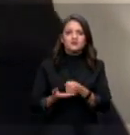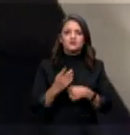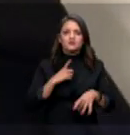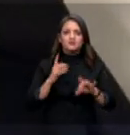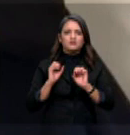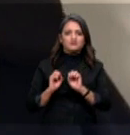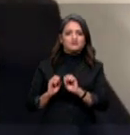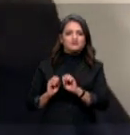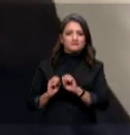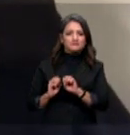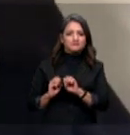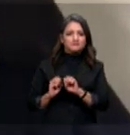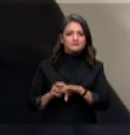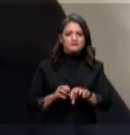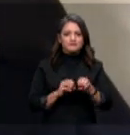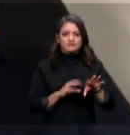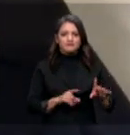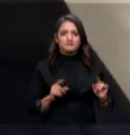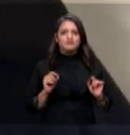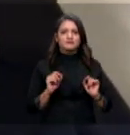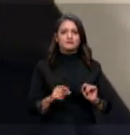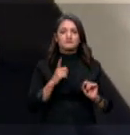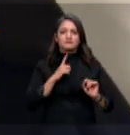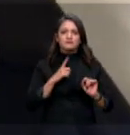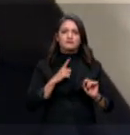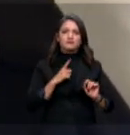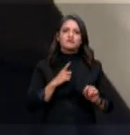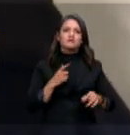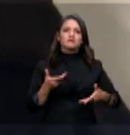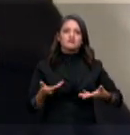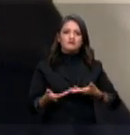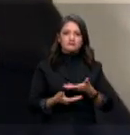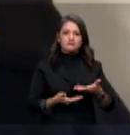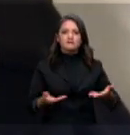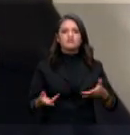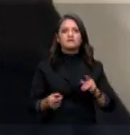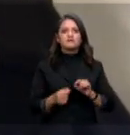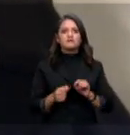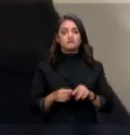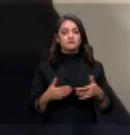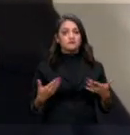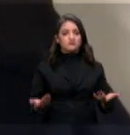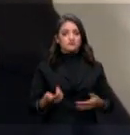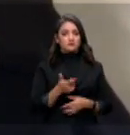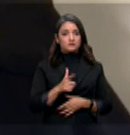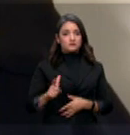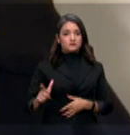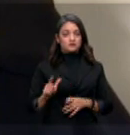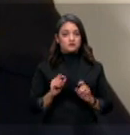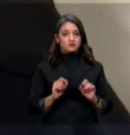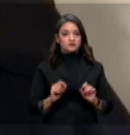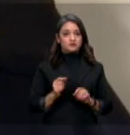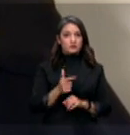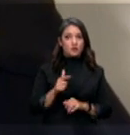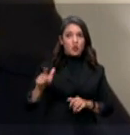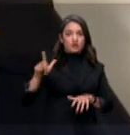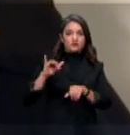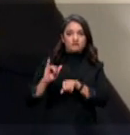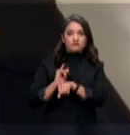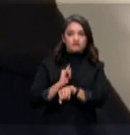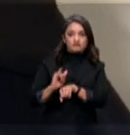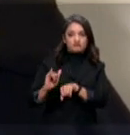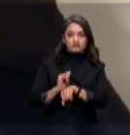ensinamento de que esse requisito da subsidiariedade é satisfeito quando não existe, no caso, outro meio